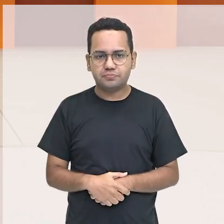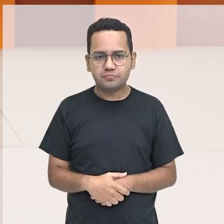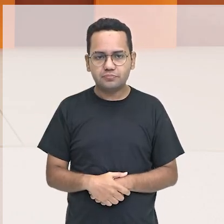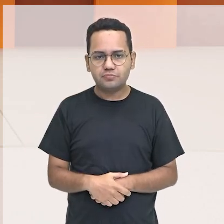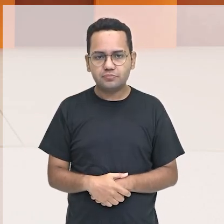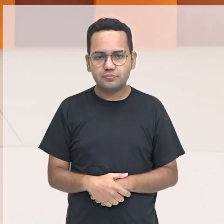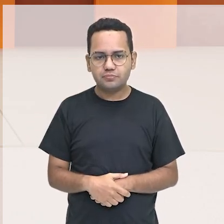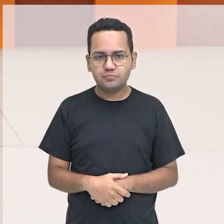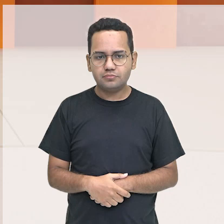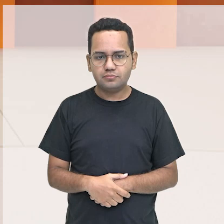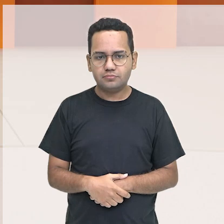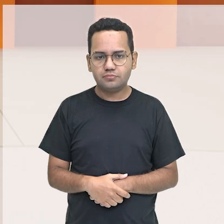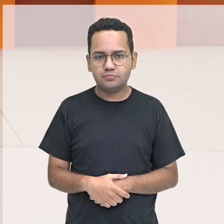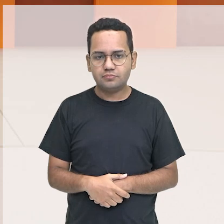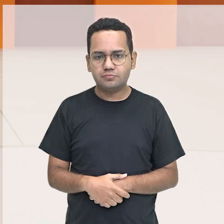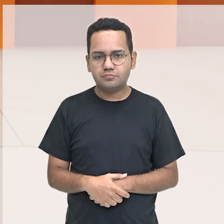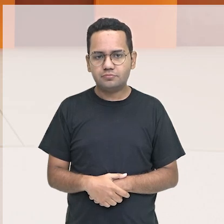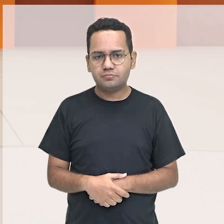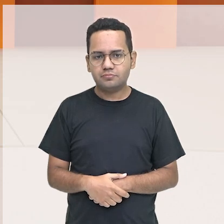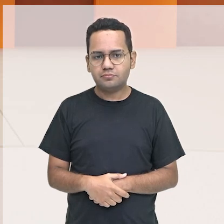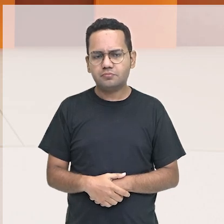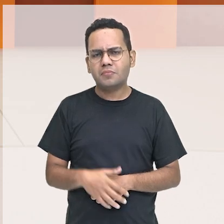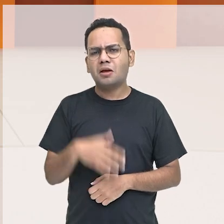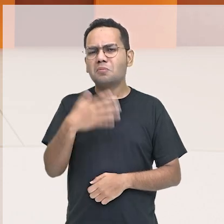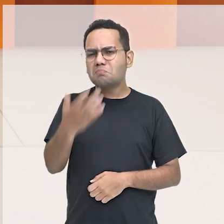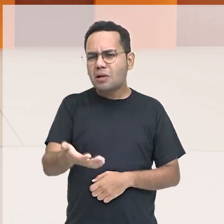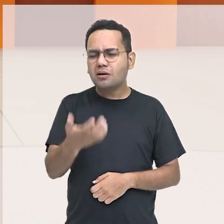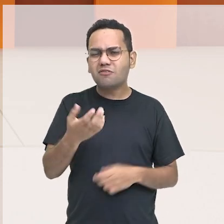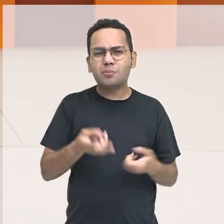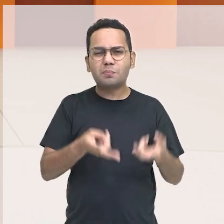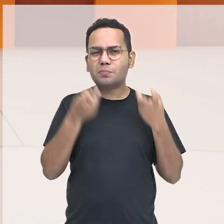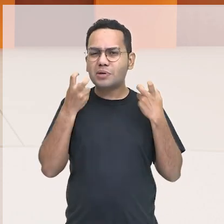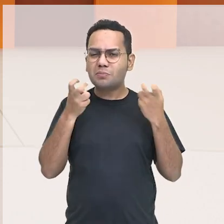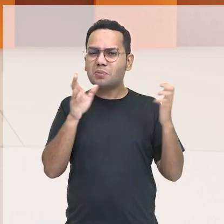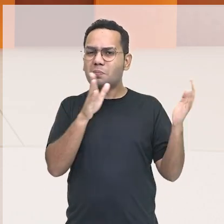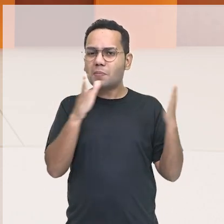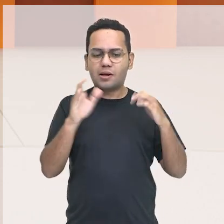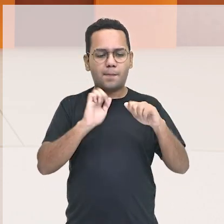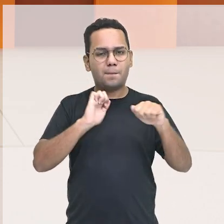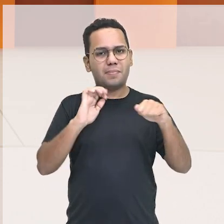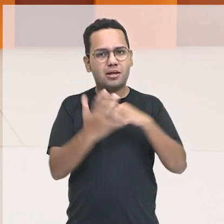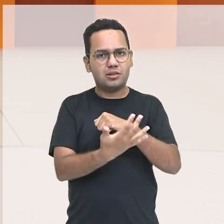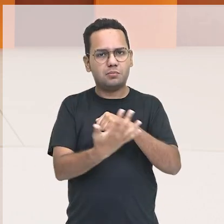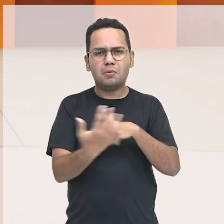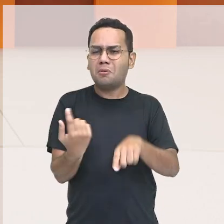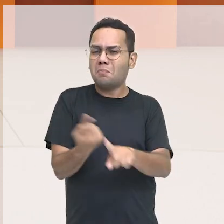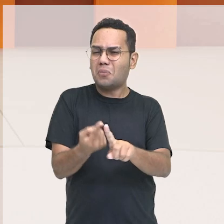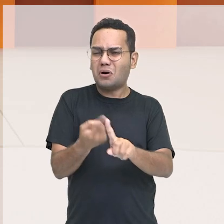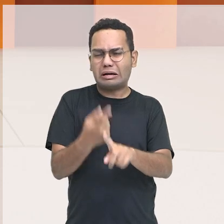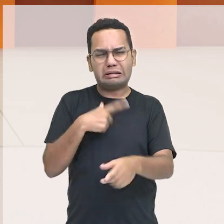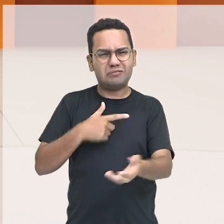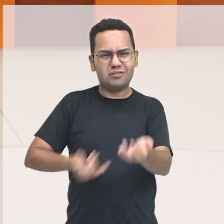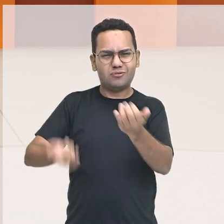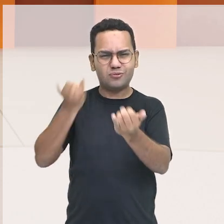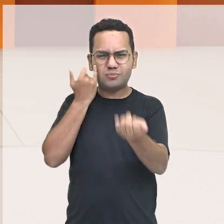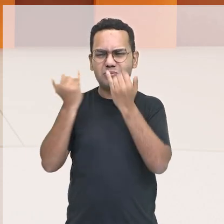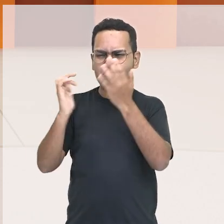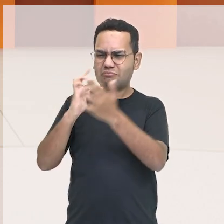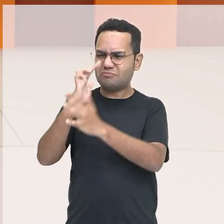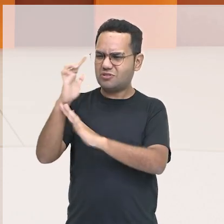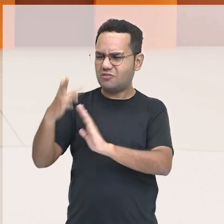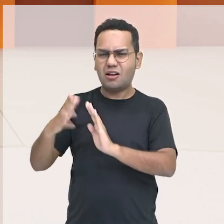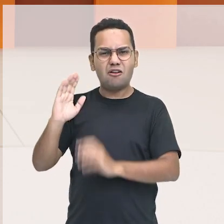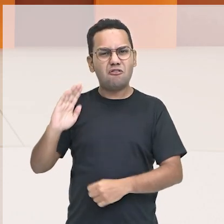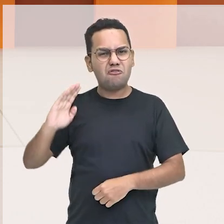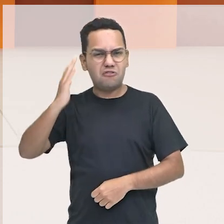foi muito observado durante a pandemia, né? Quantas desinformações a gente teve, né?